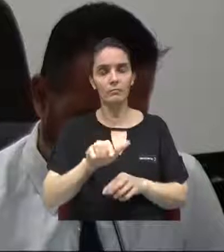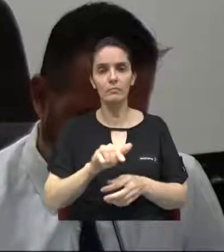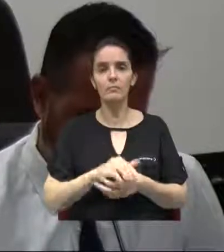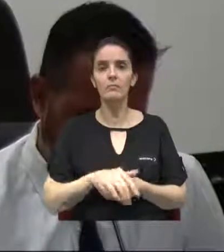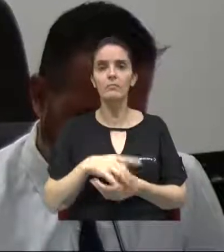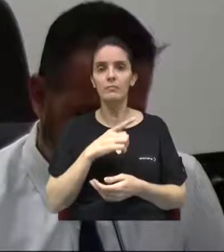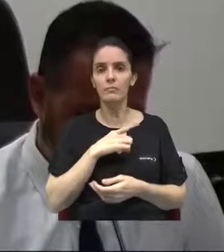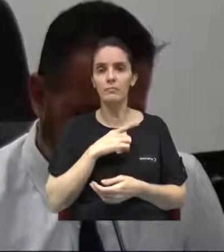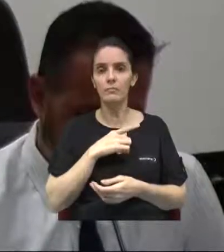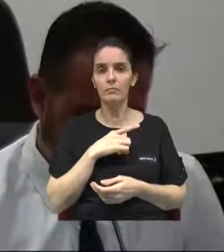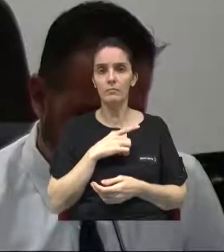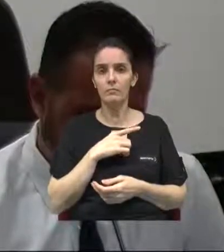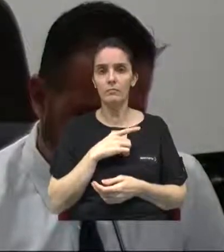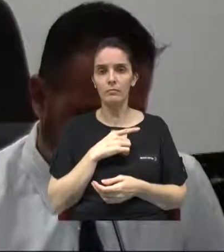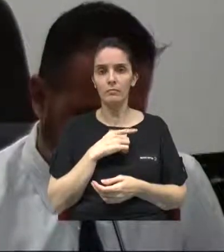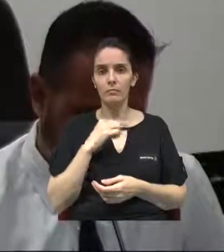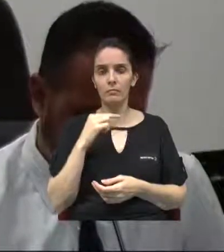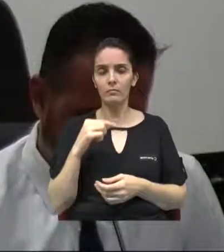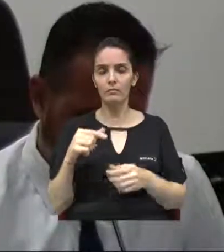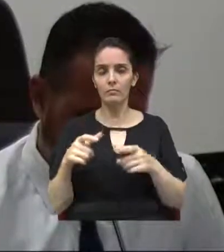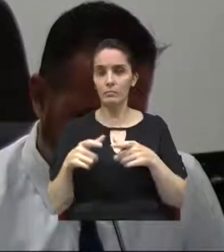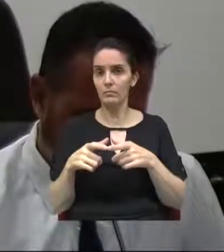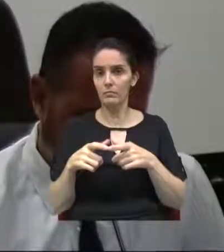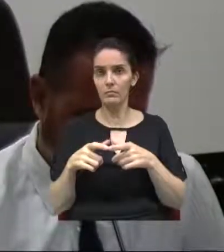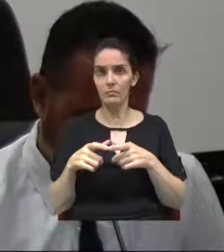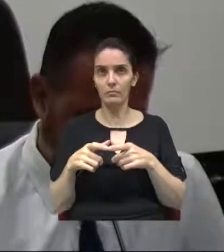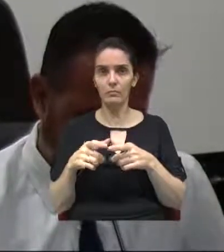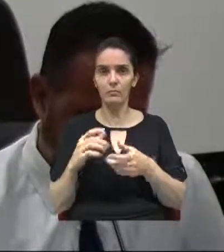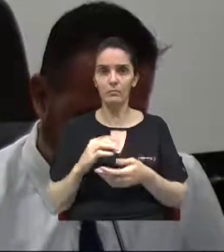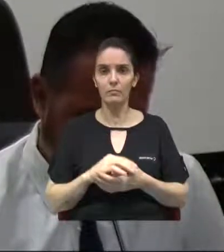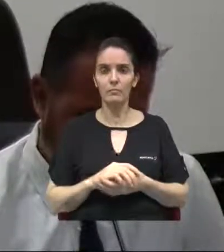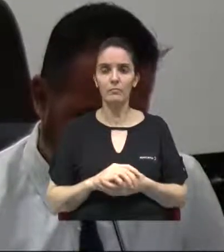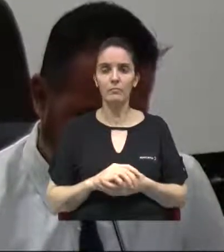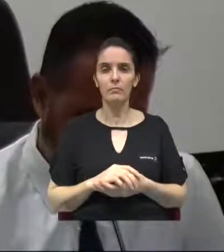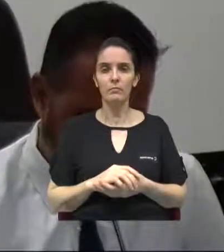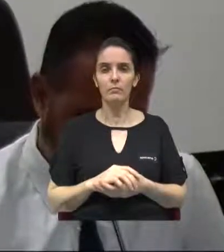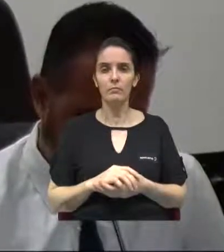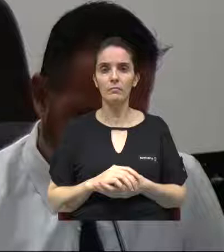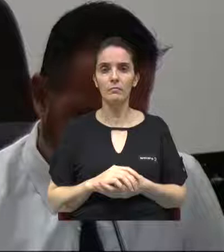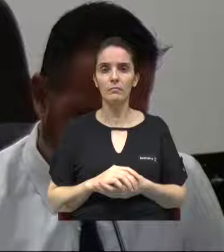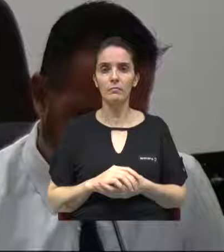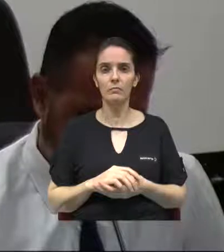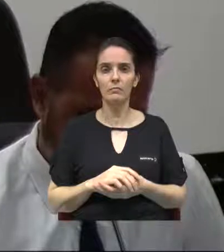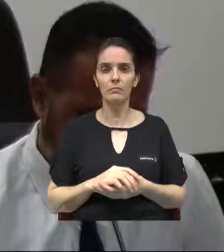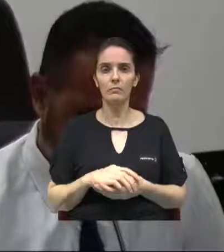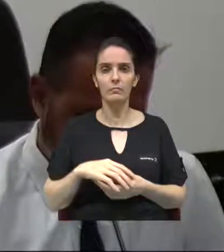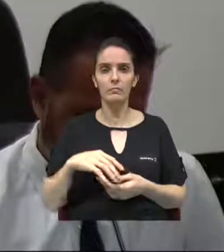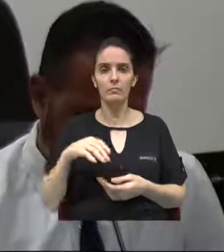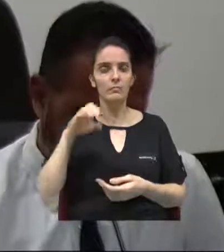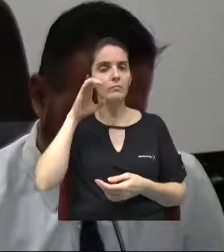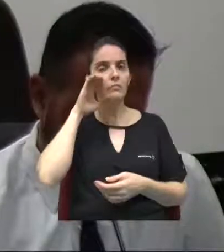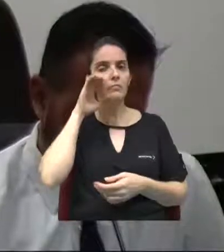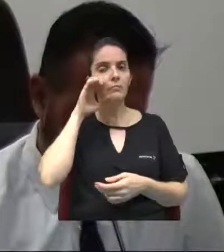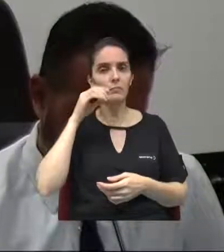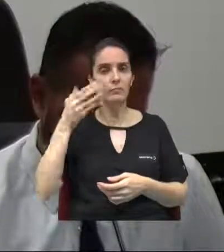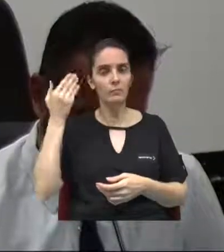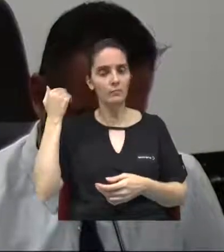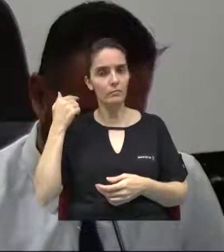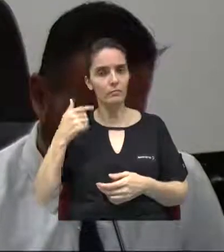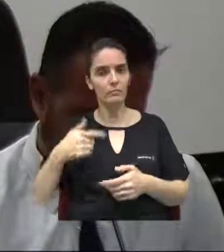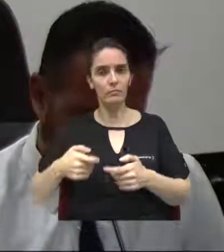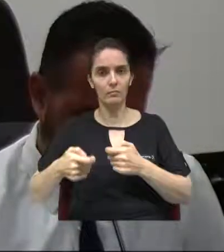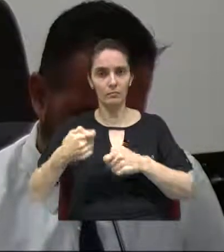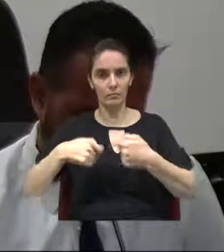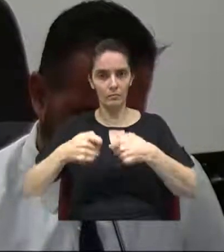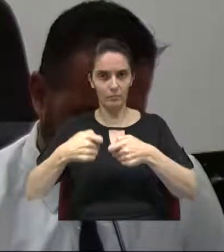uma pequena cidade ali. Então, enquanto gestora, eu tenho o maior orgulho pelo que aconteceu no período